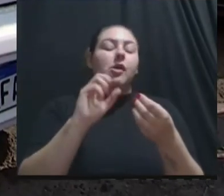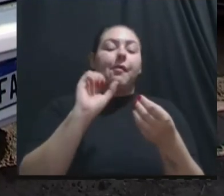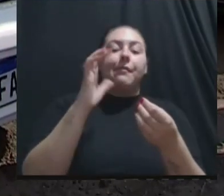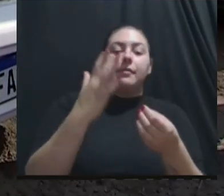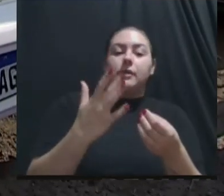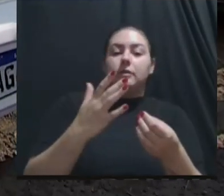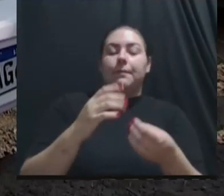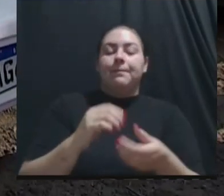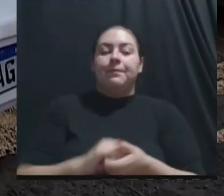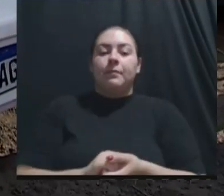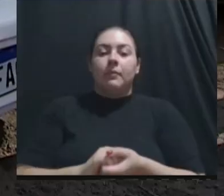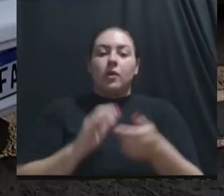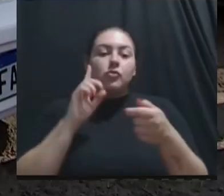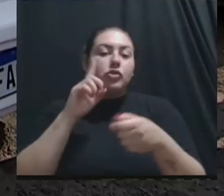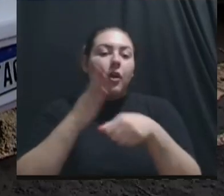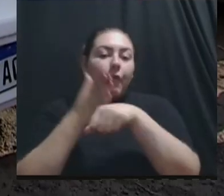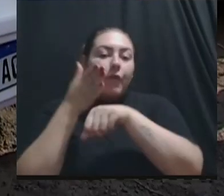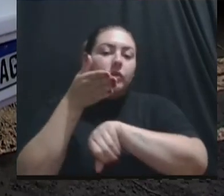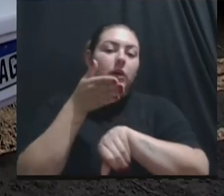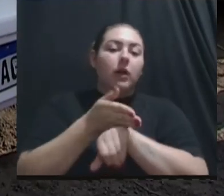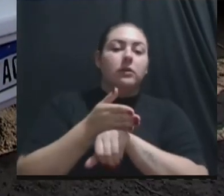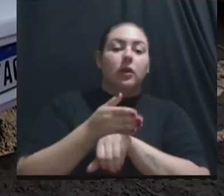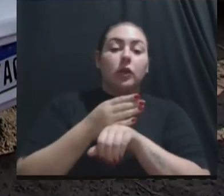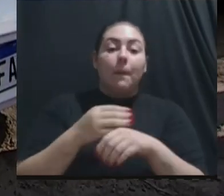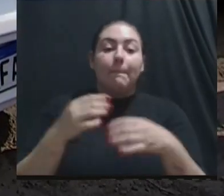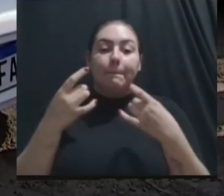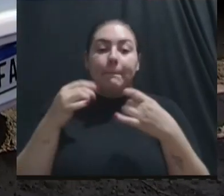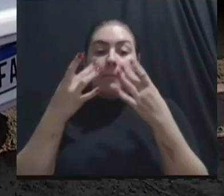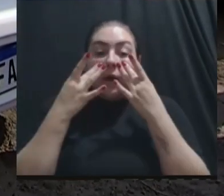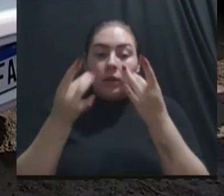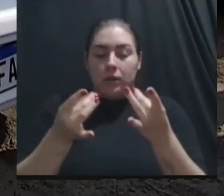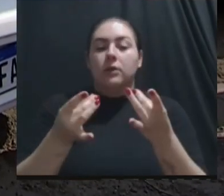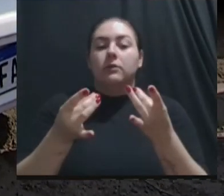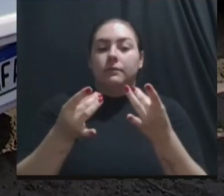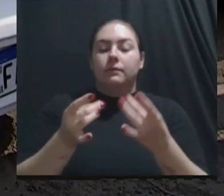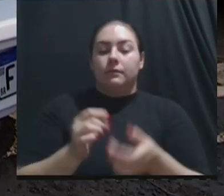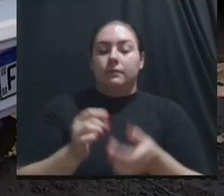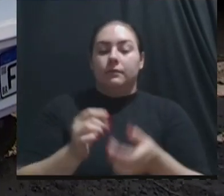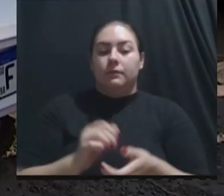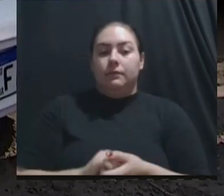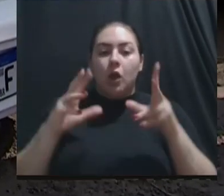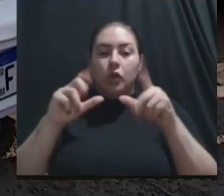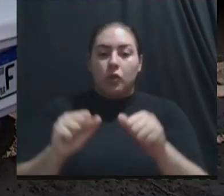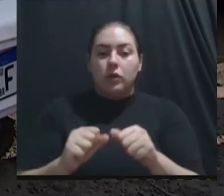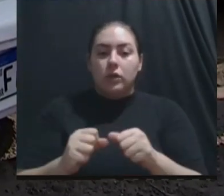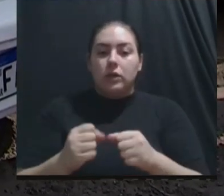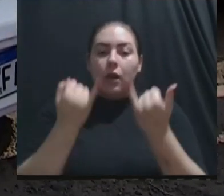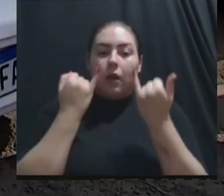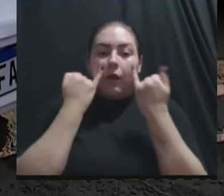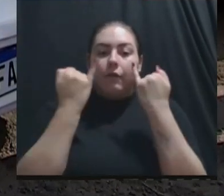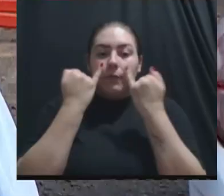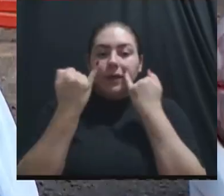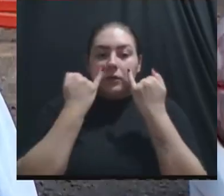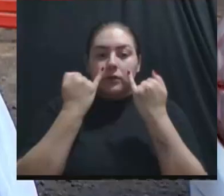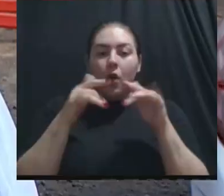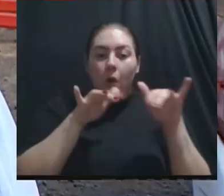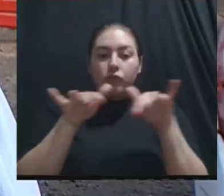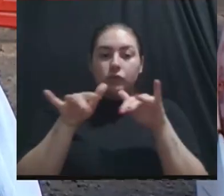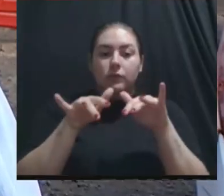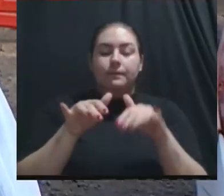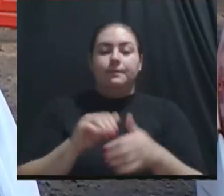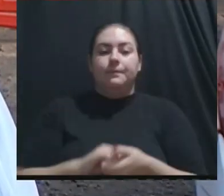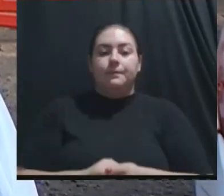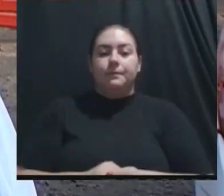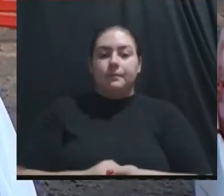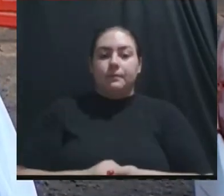mais. Isso, todas as informações estão disponíveis no site da INDEC. Perfeito, então para a gente recapitular, dia